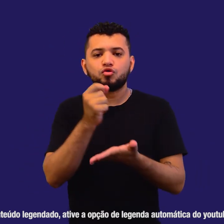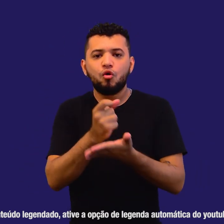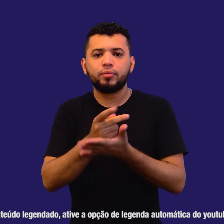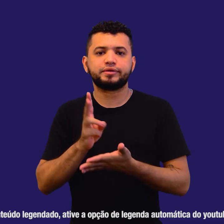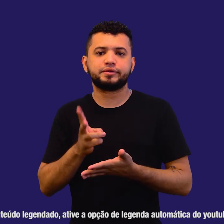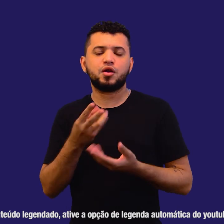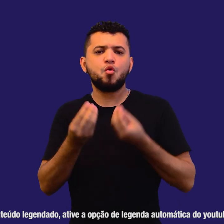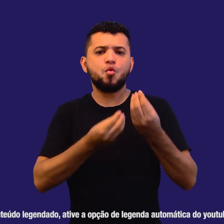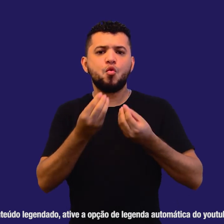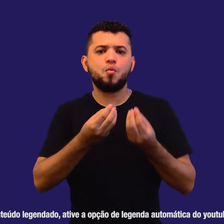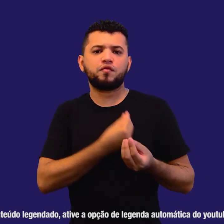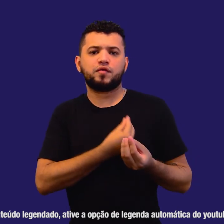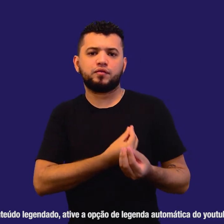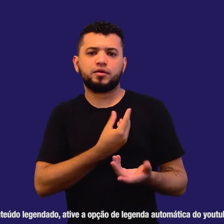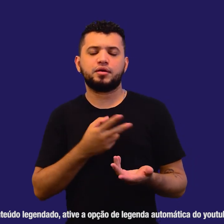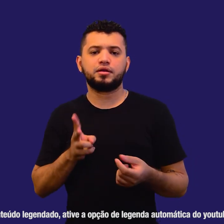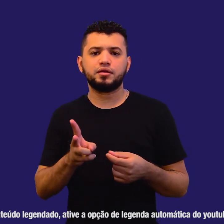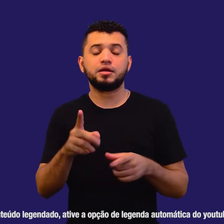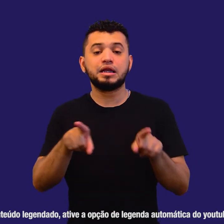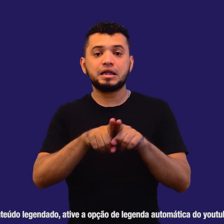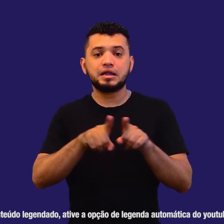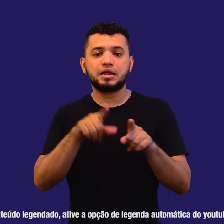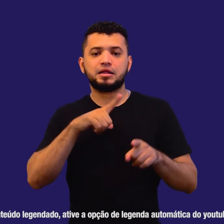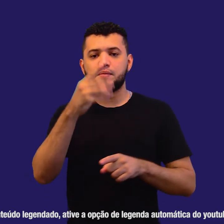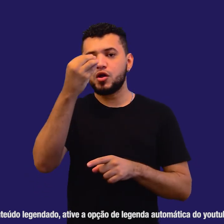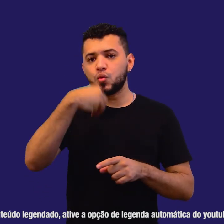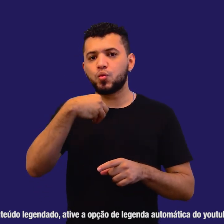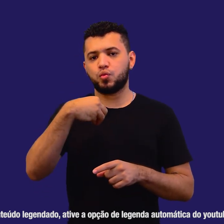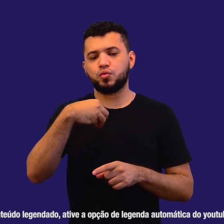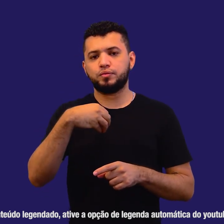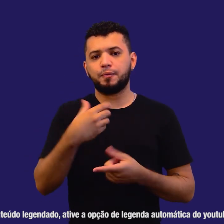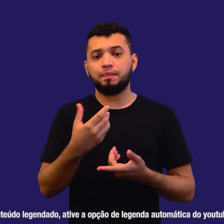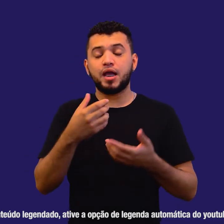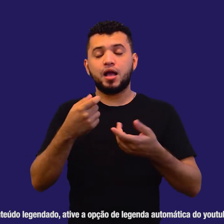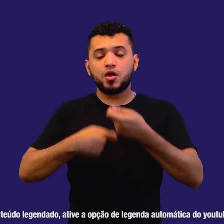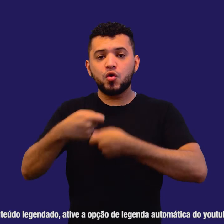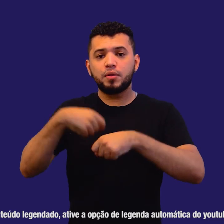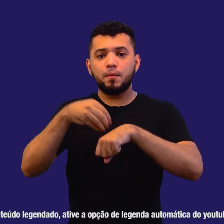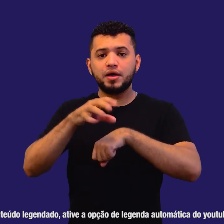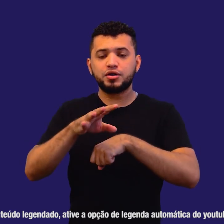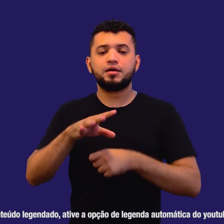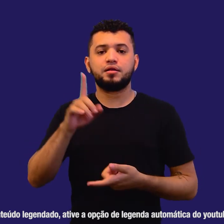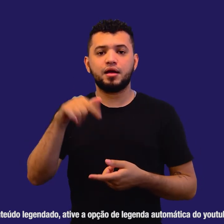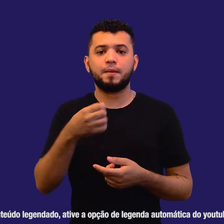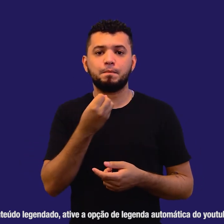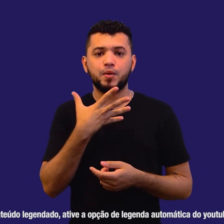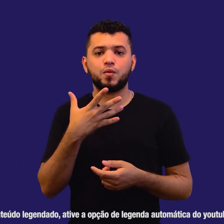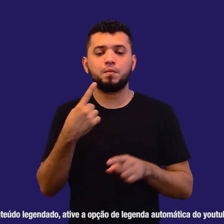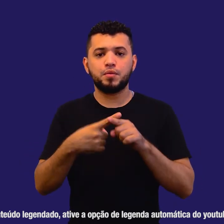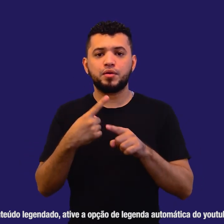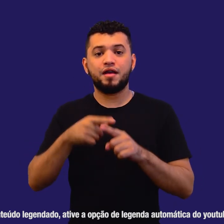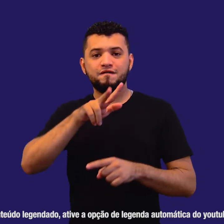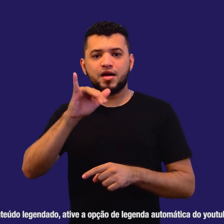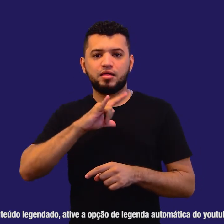Como sobreviver aí, gerar lucro nesses negócios. E a economia compartilhada, ela me parece ser uma tendência que gera